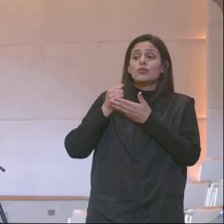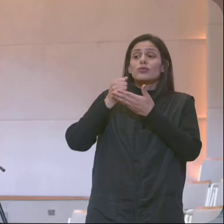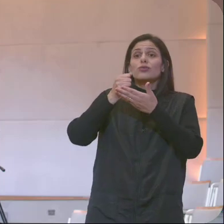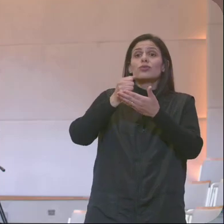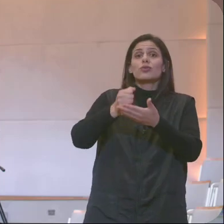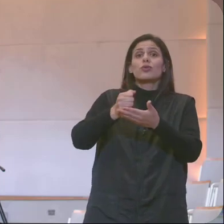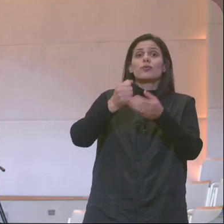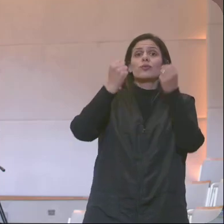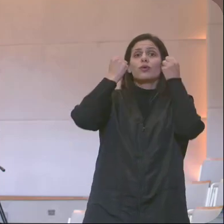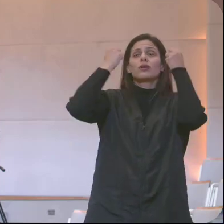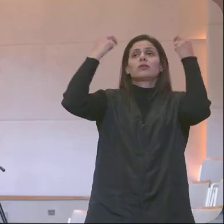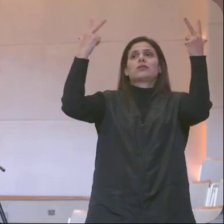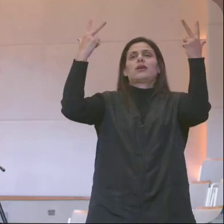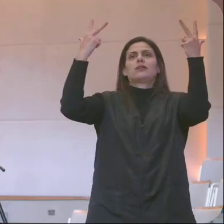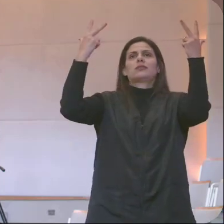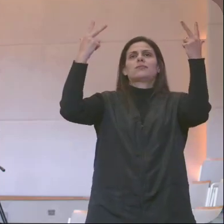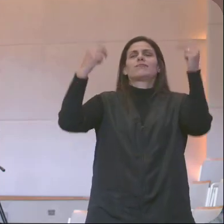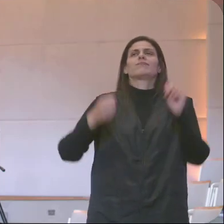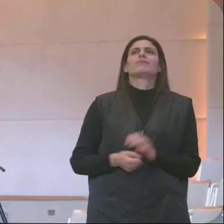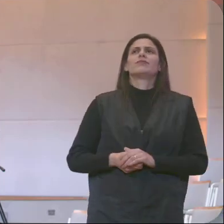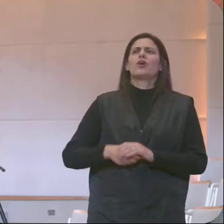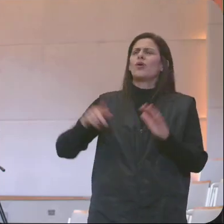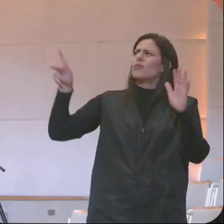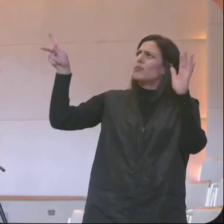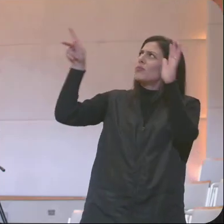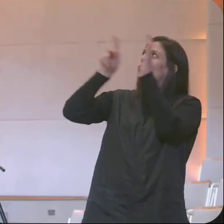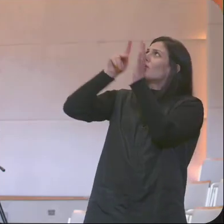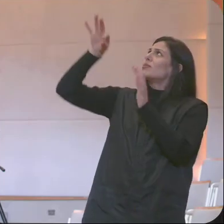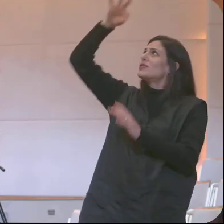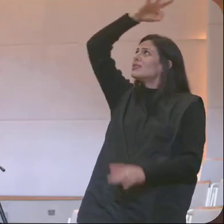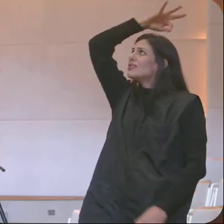O próprio Espírito de Deus sustentou Moisés.